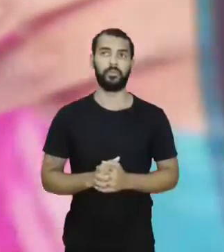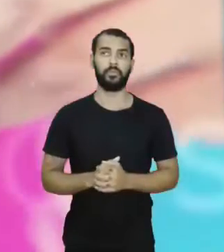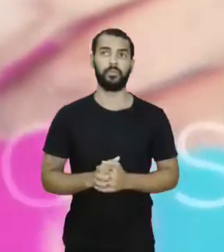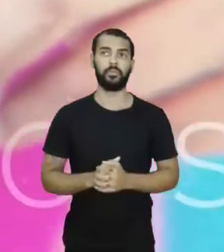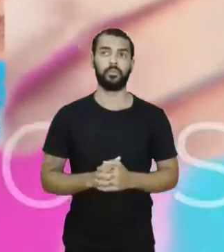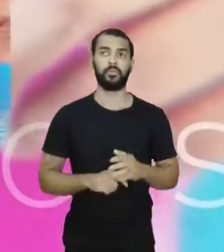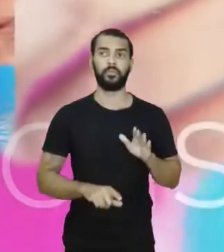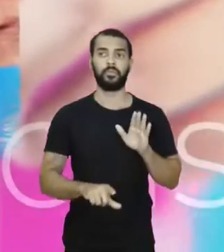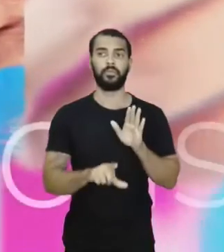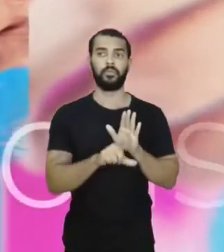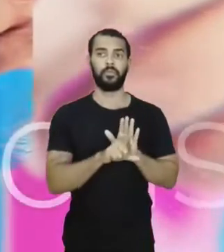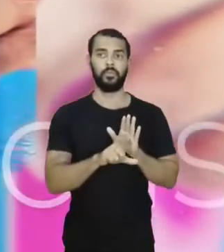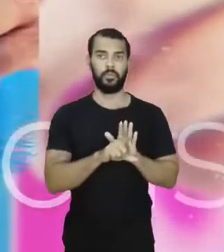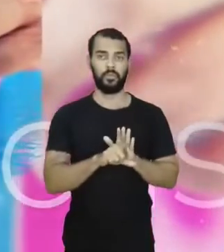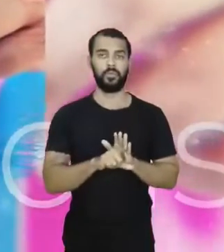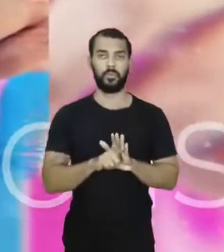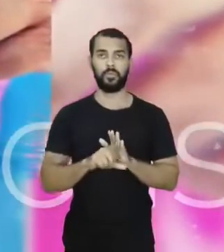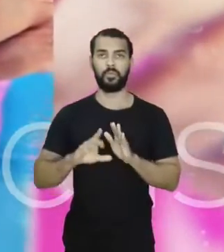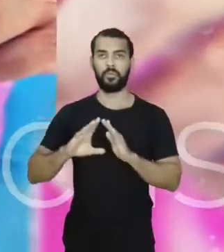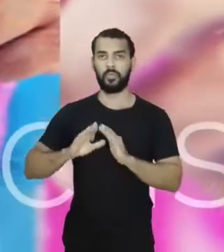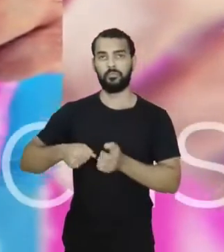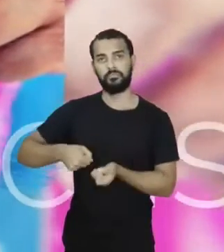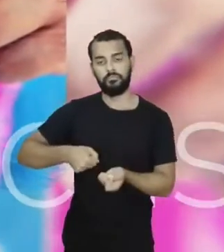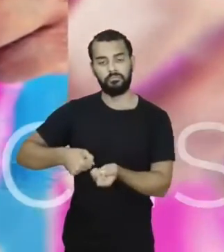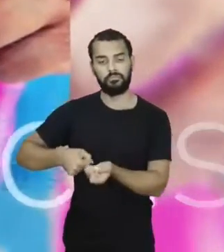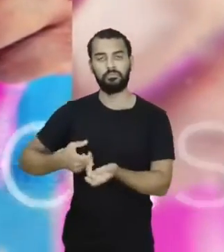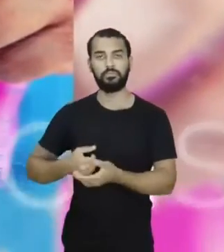Lei das Domésticas.